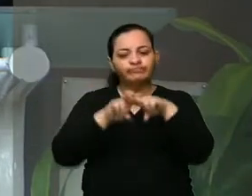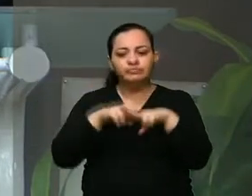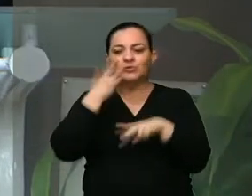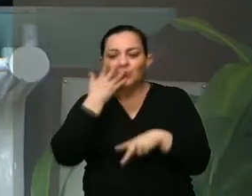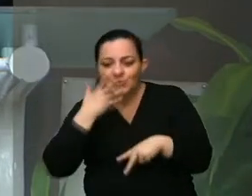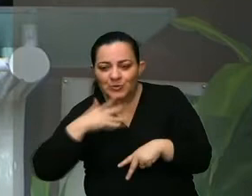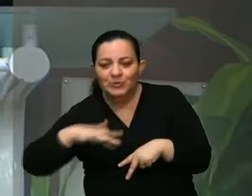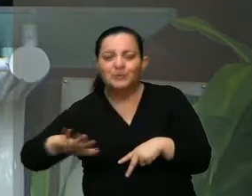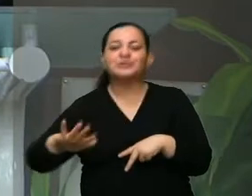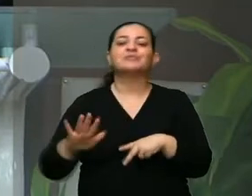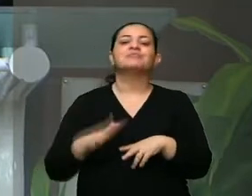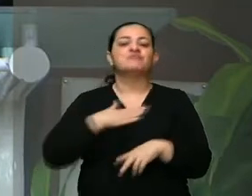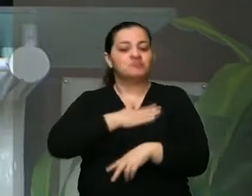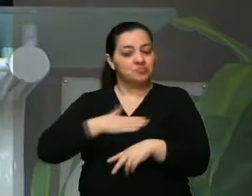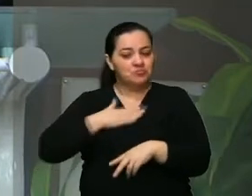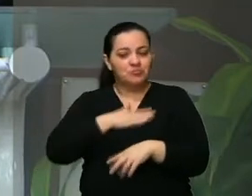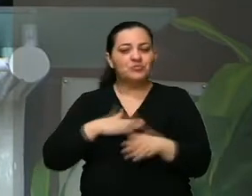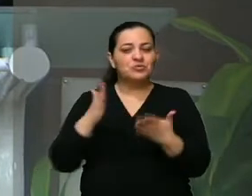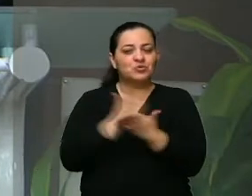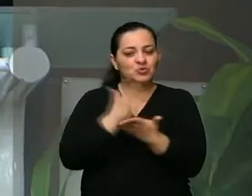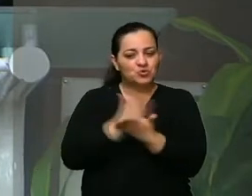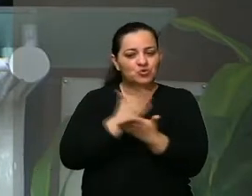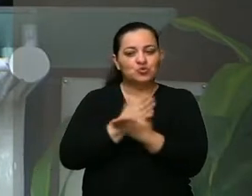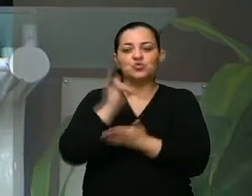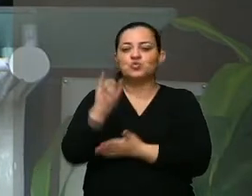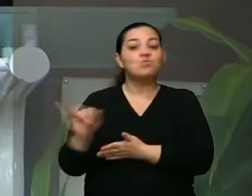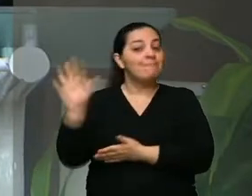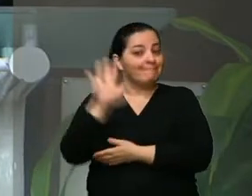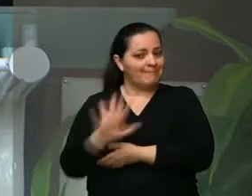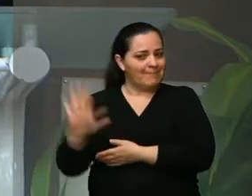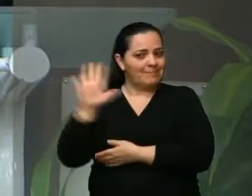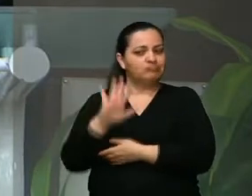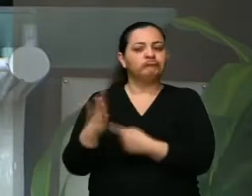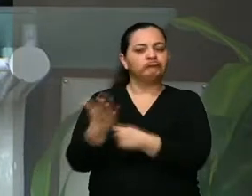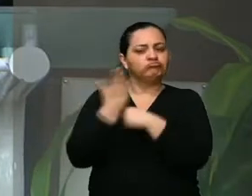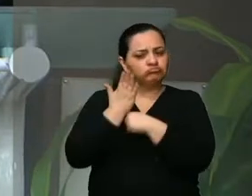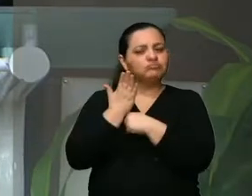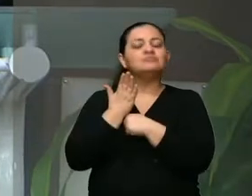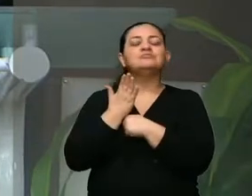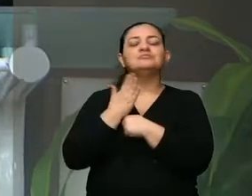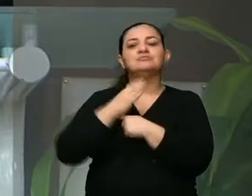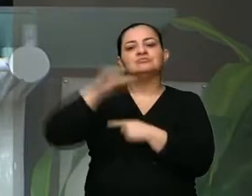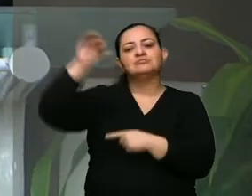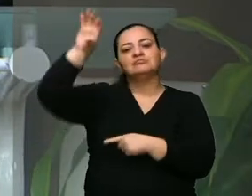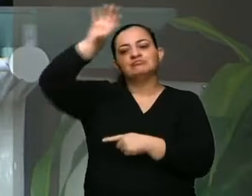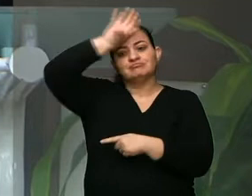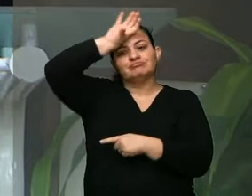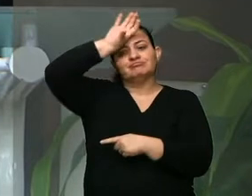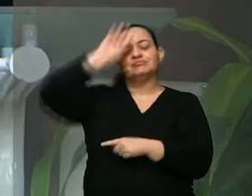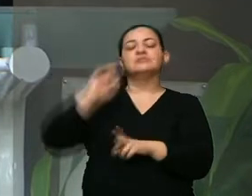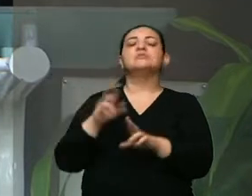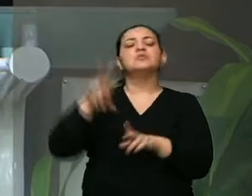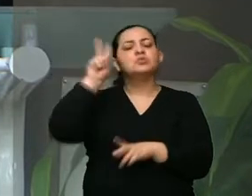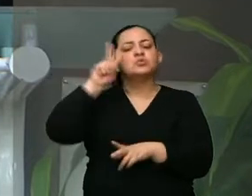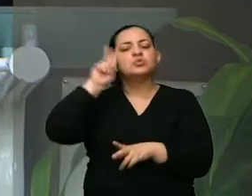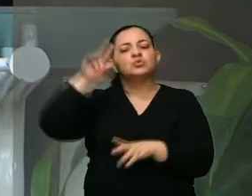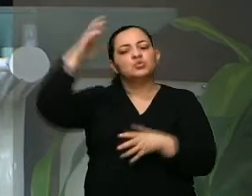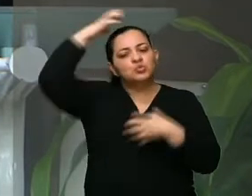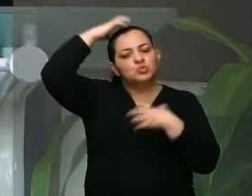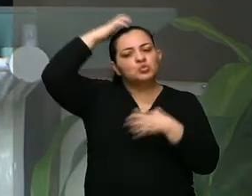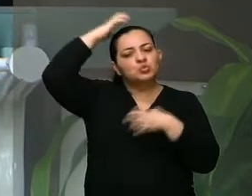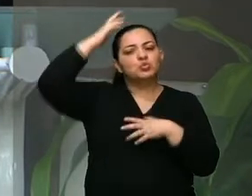elas gostam dos livros com gravuras ajudar a memorizar eu lembro que o macaco